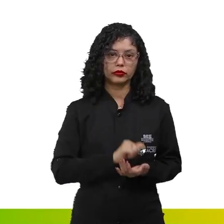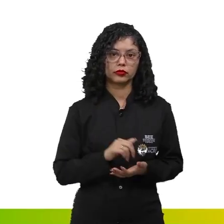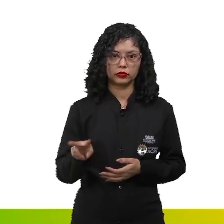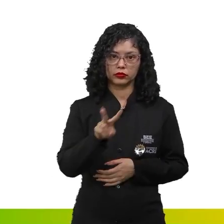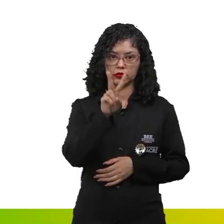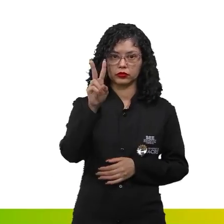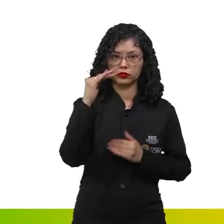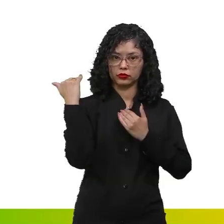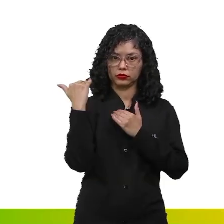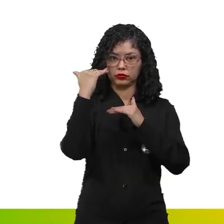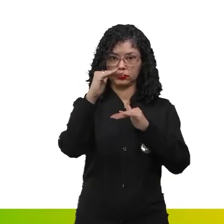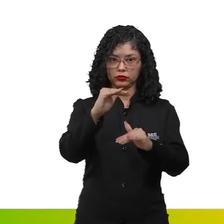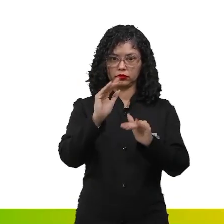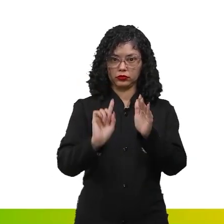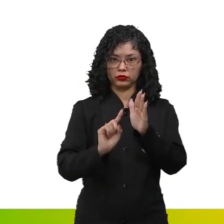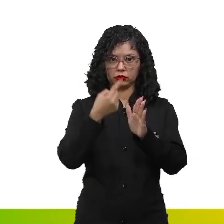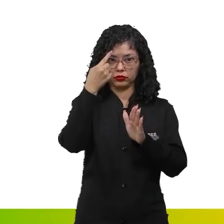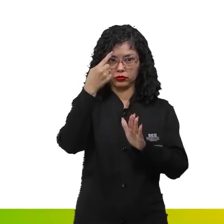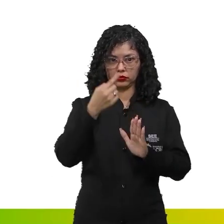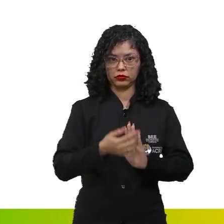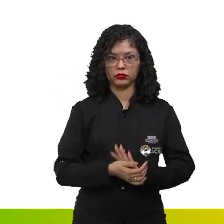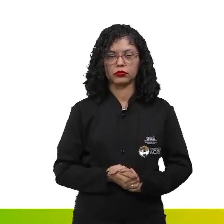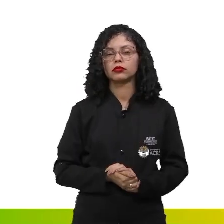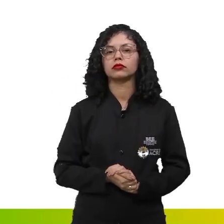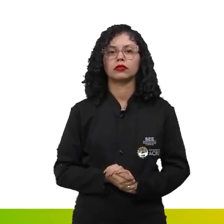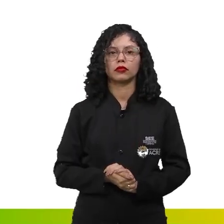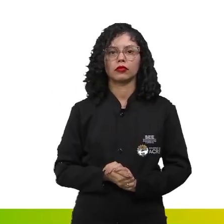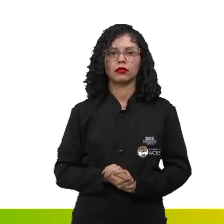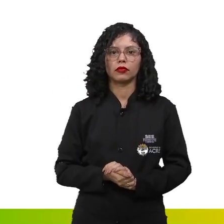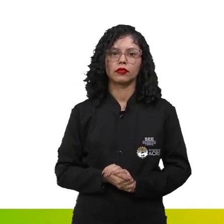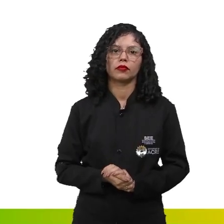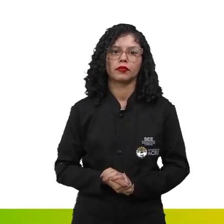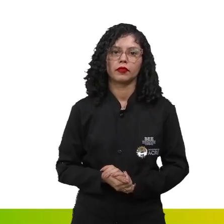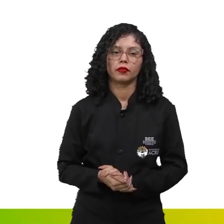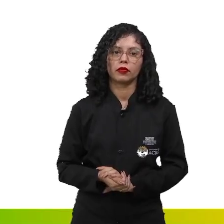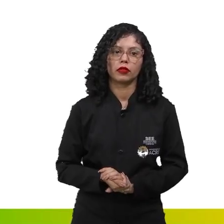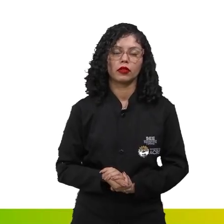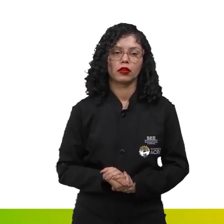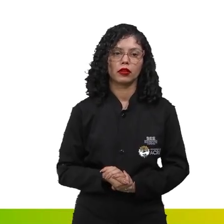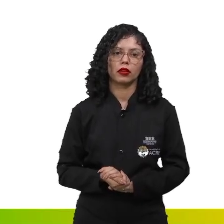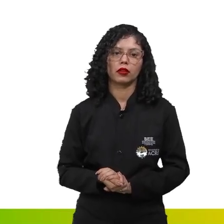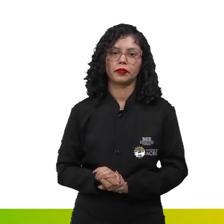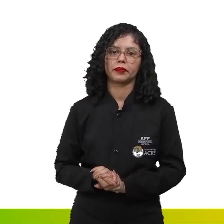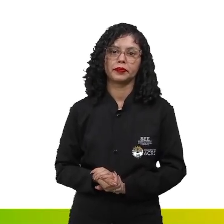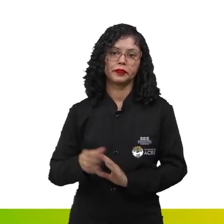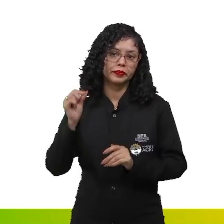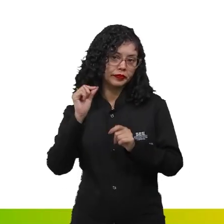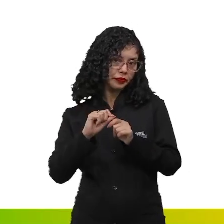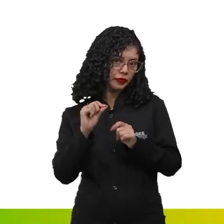pontos, qual é o valor em reais do primeiro colocado? Vamos